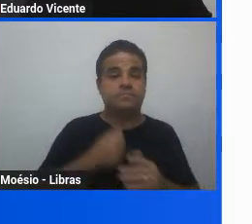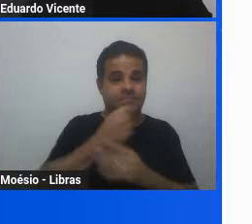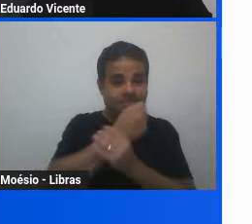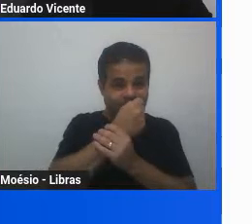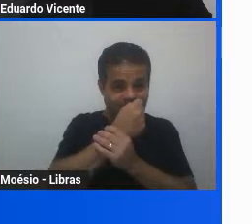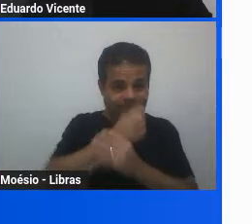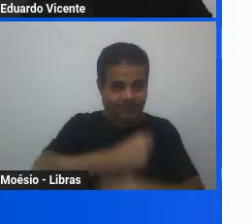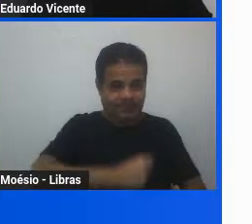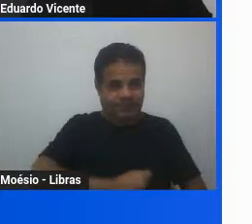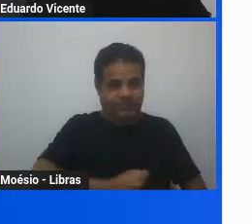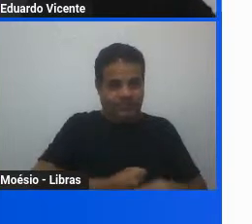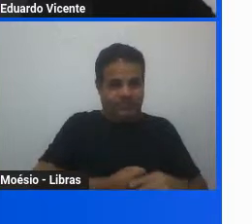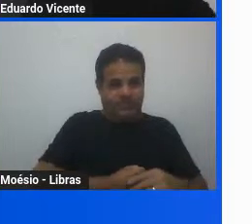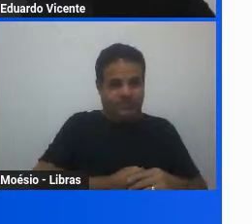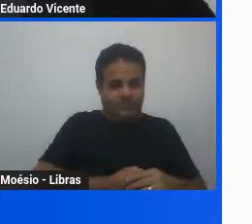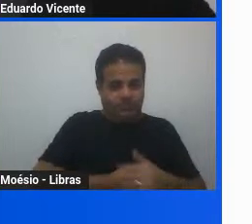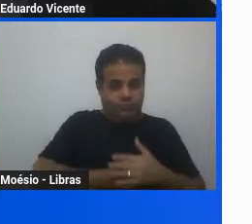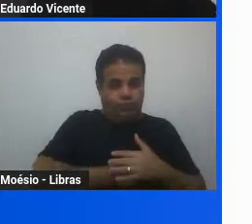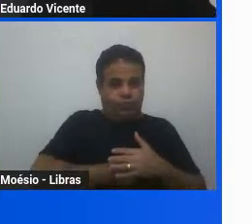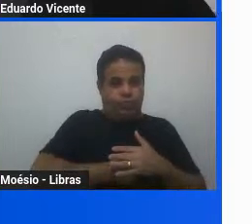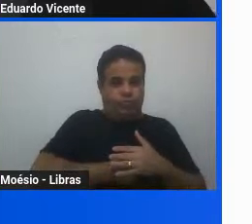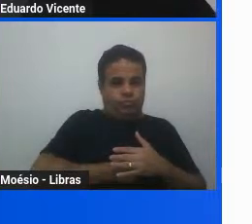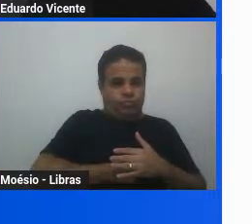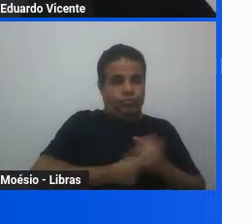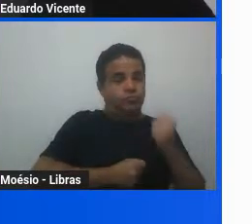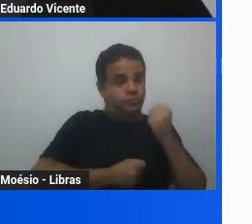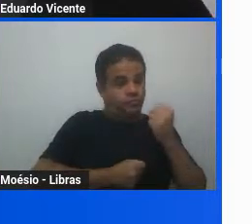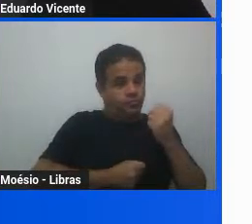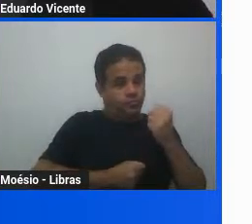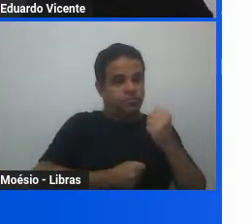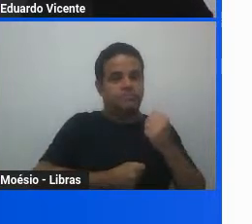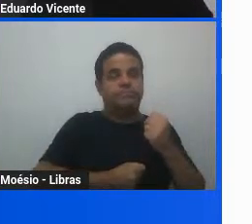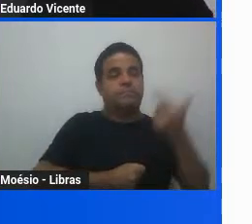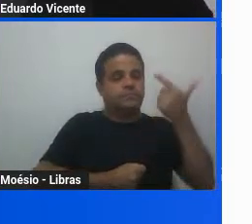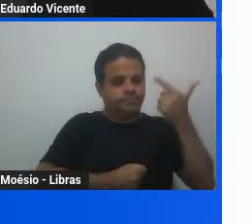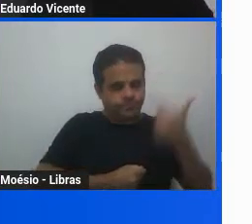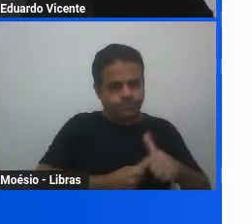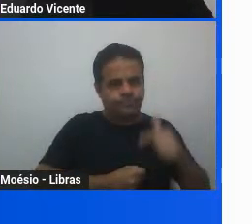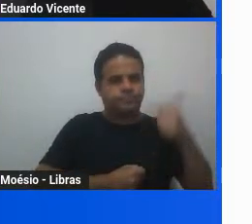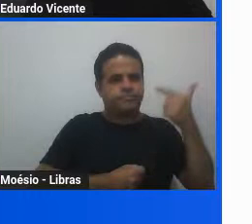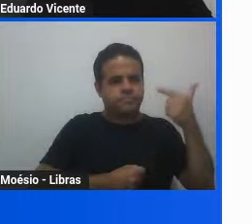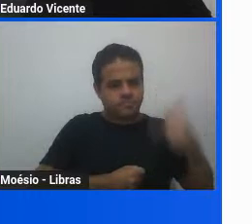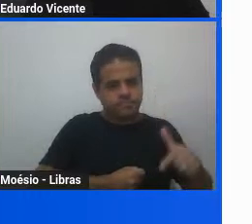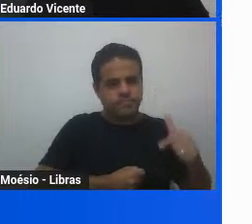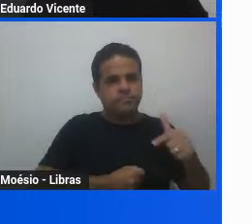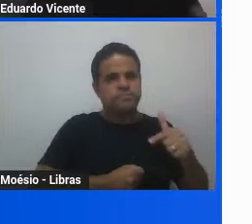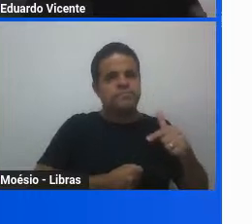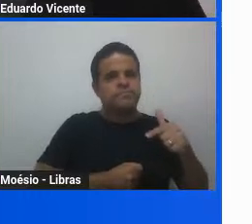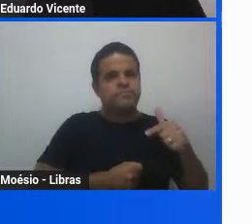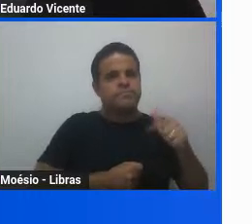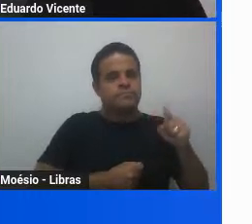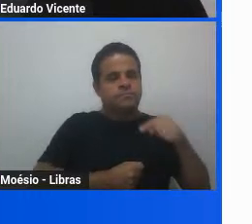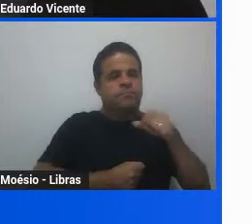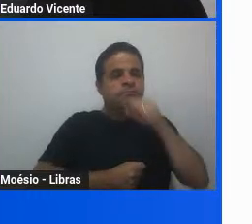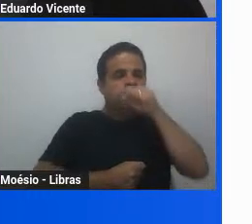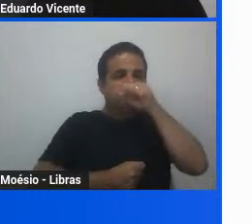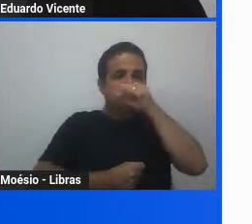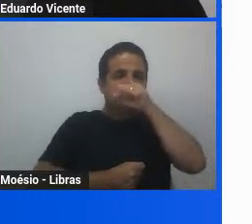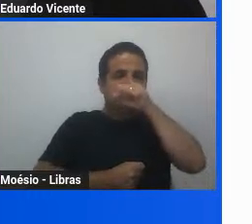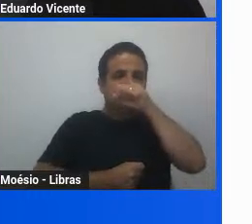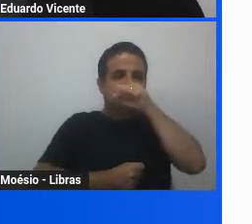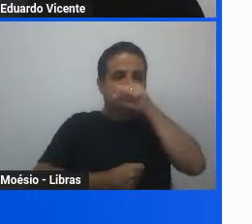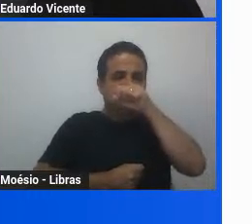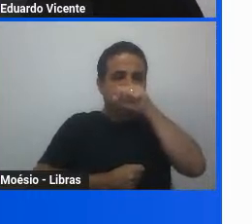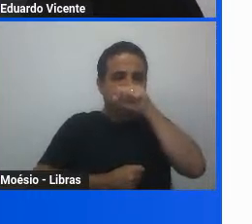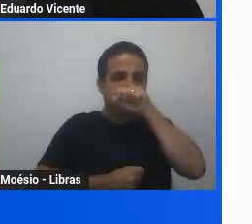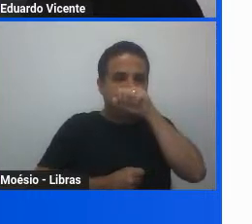dentro e para cima, com força. Tente repetir, né, até expelir esse corpo estranho